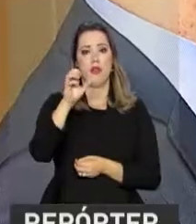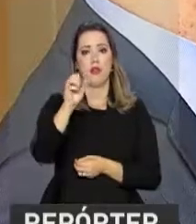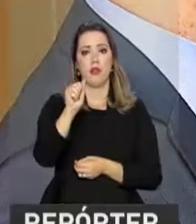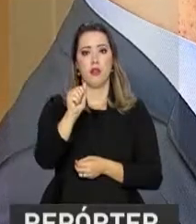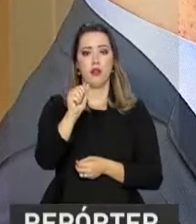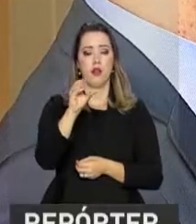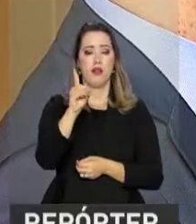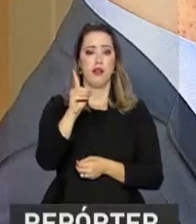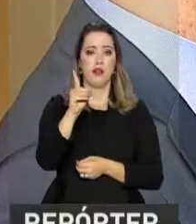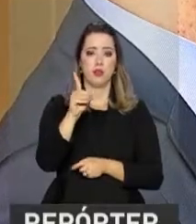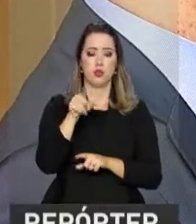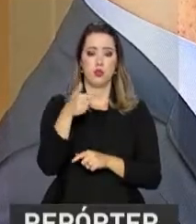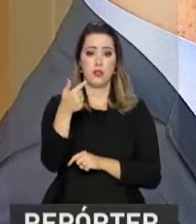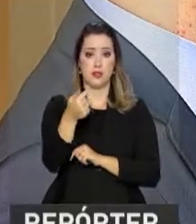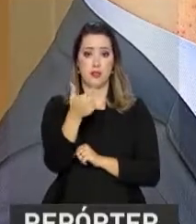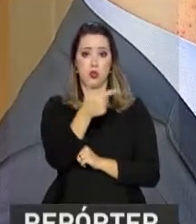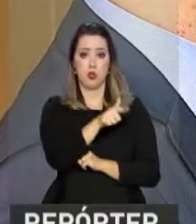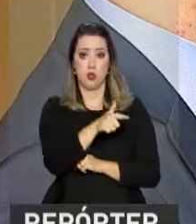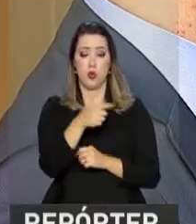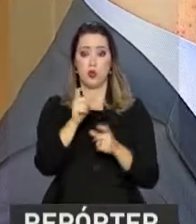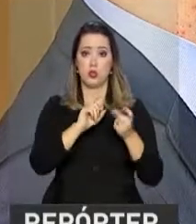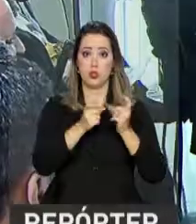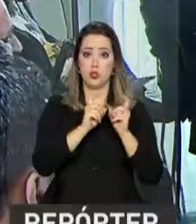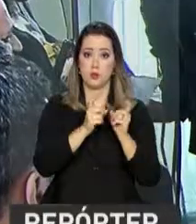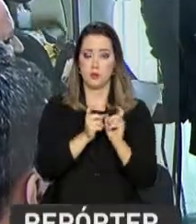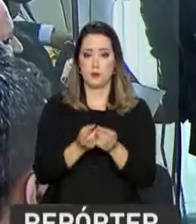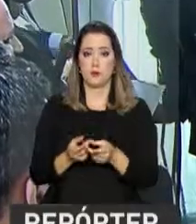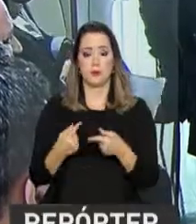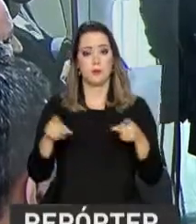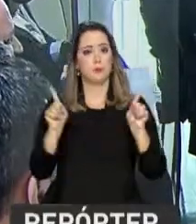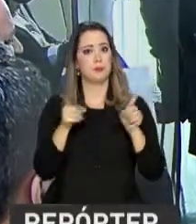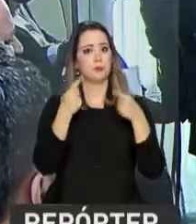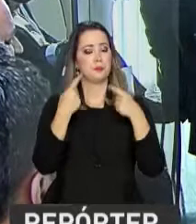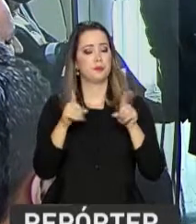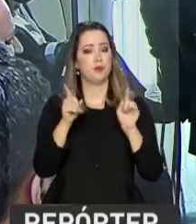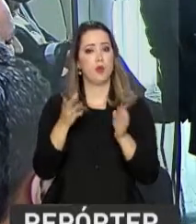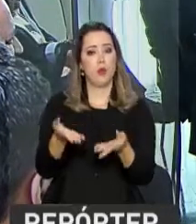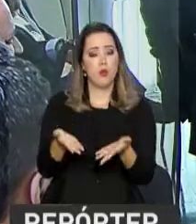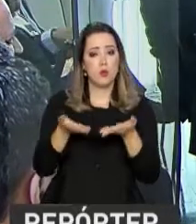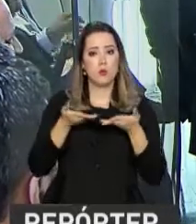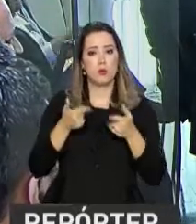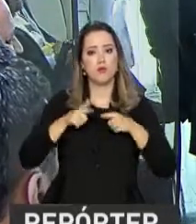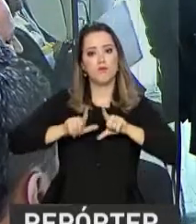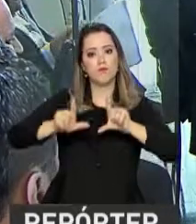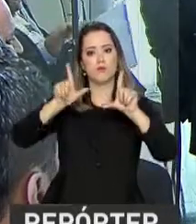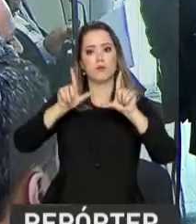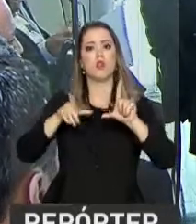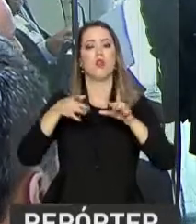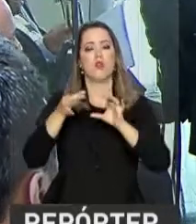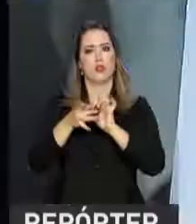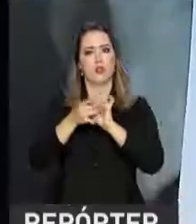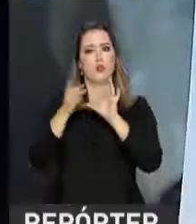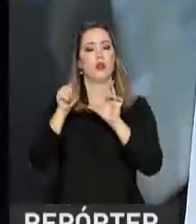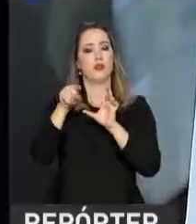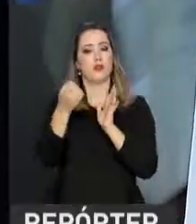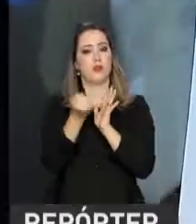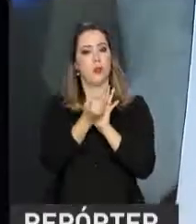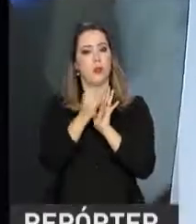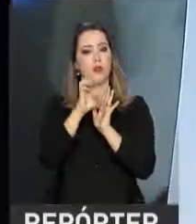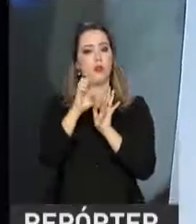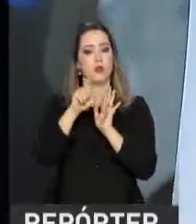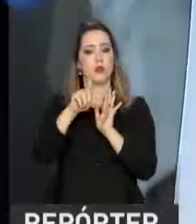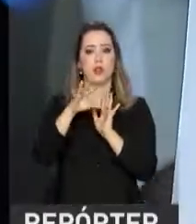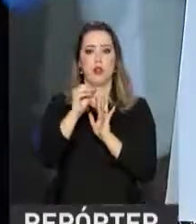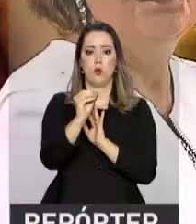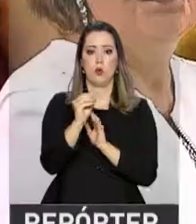7 associações de gestão coletiva musical foram os primeiros a receber o certificado de habilitação. A